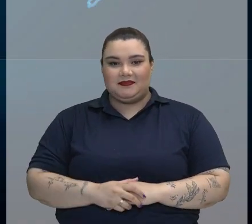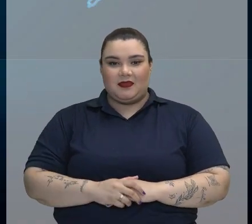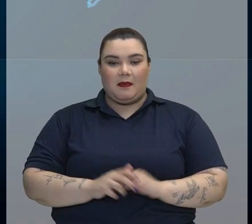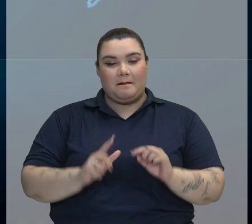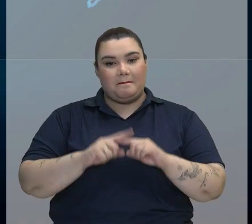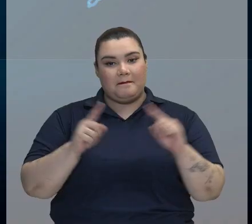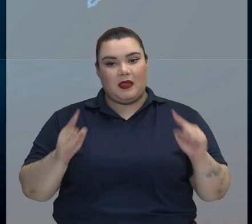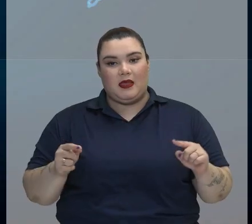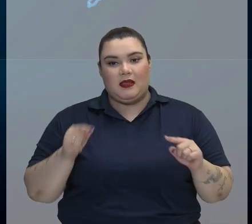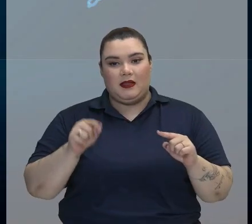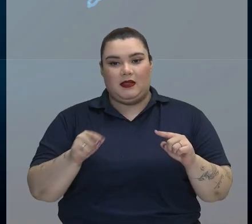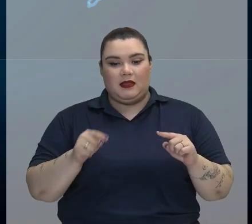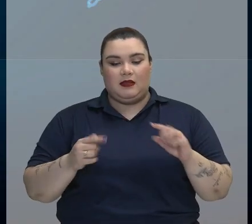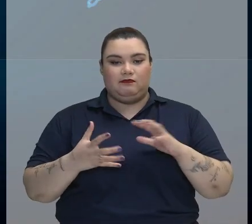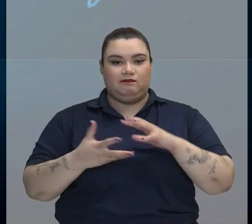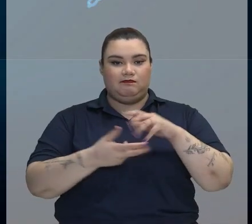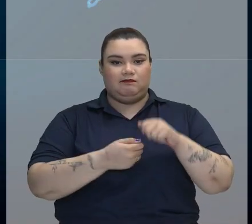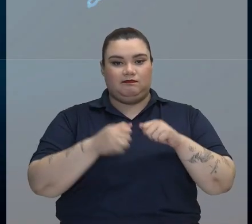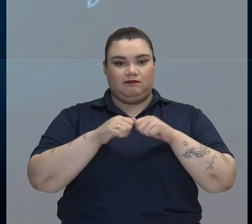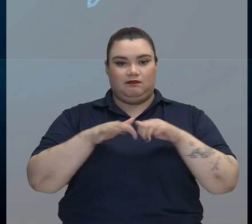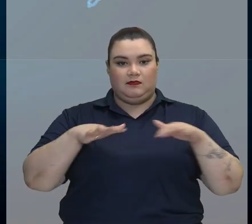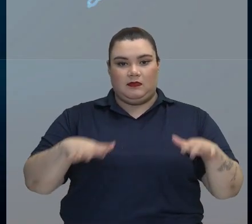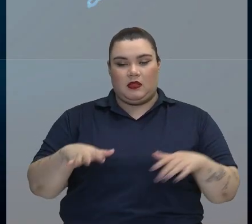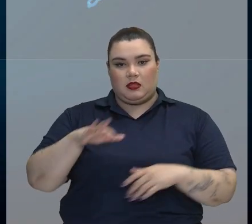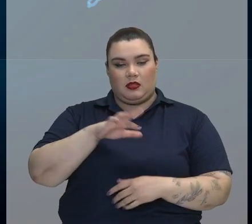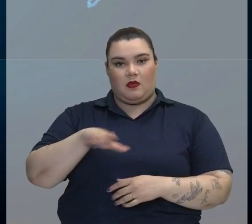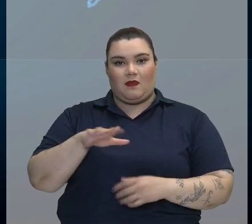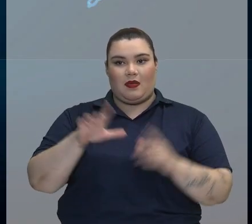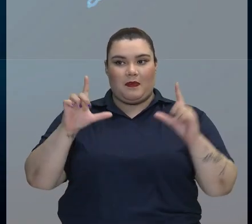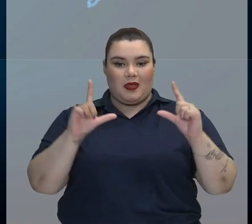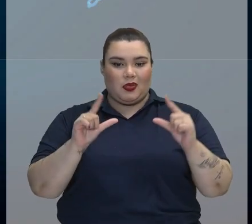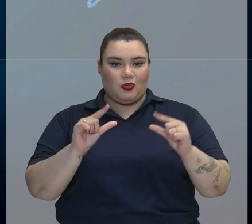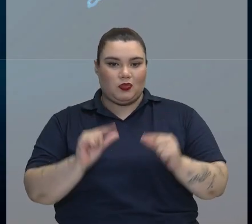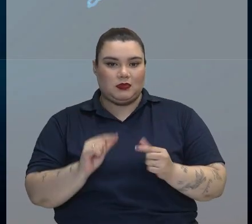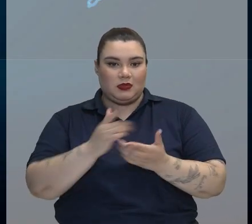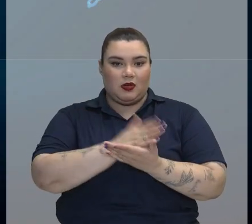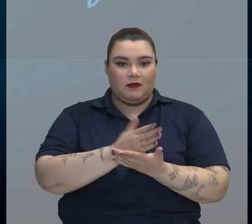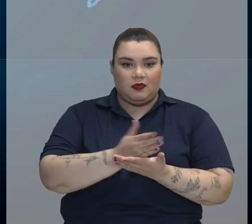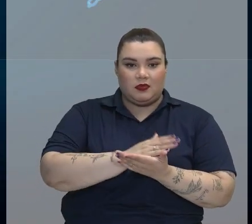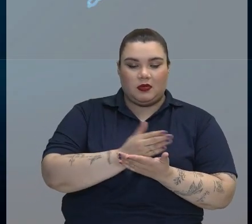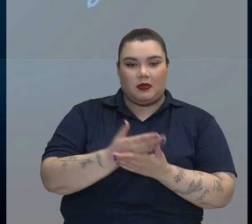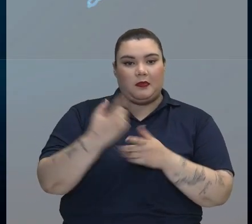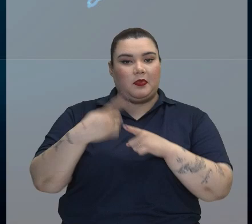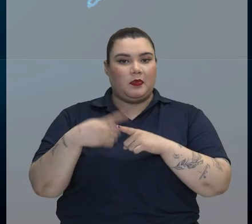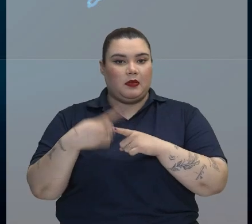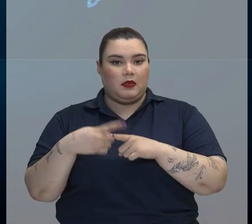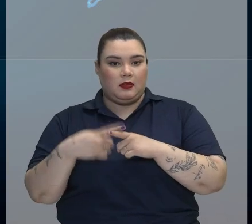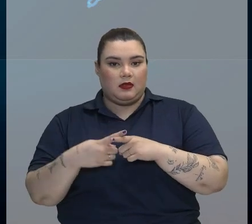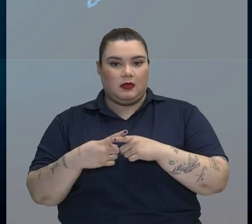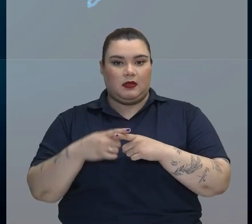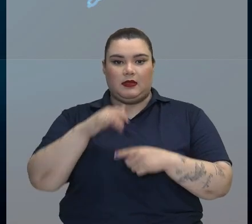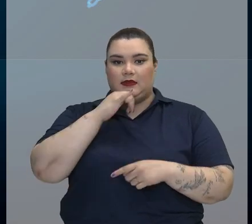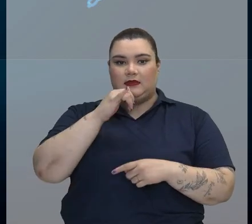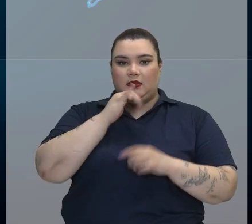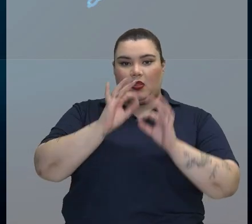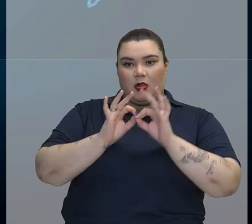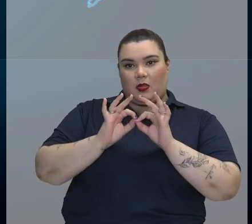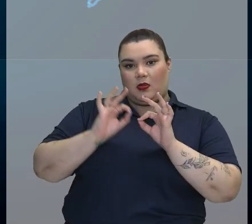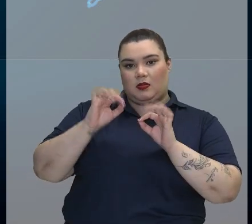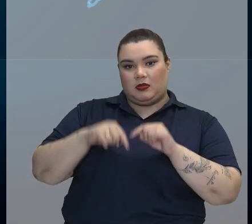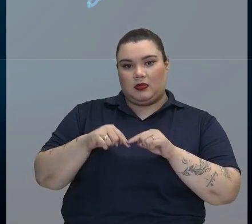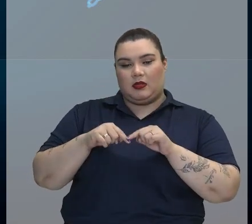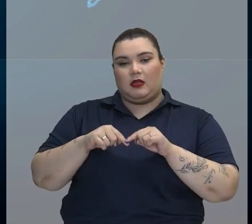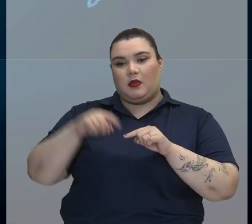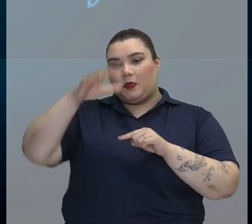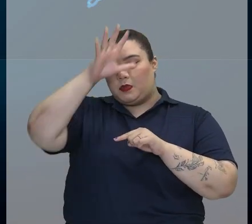essa globalização não se trate de reduzir as fronteiras, isso porque não é que a distância daqui